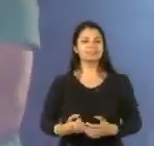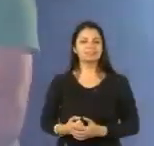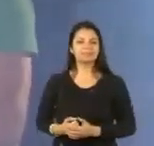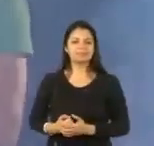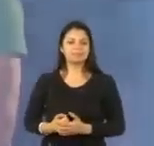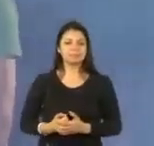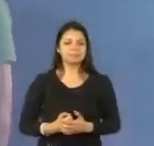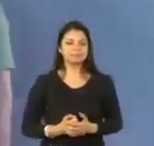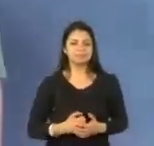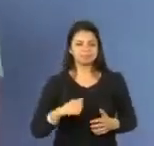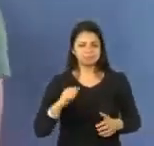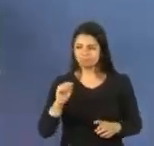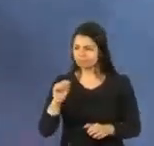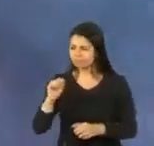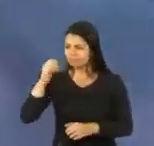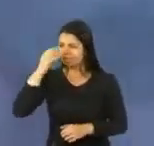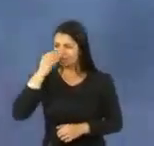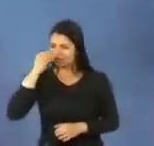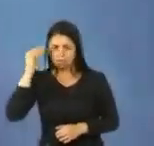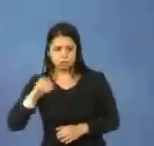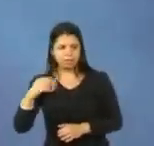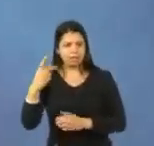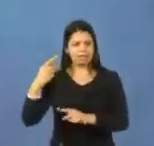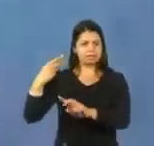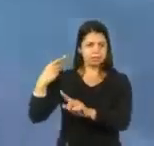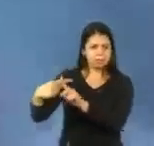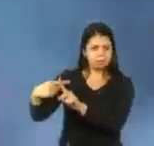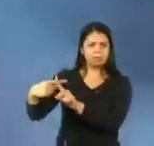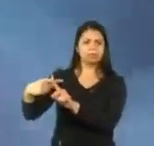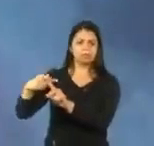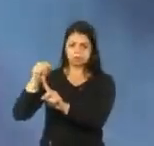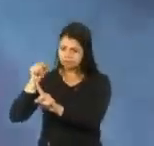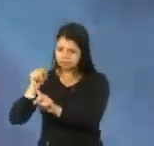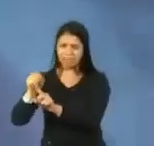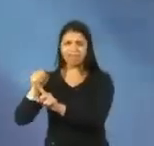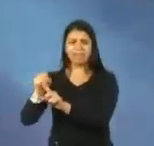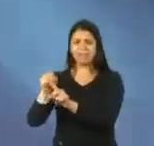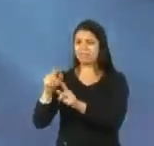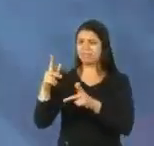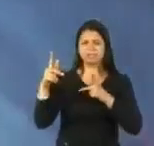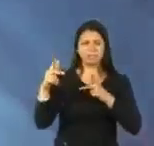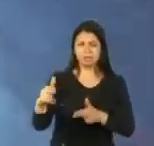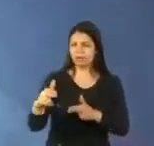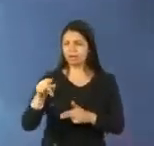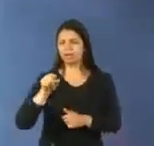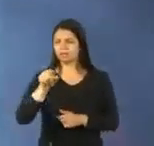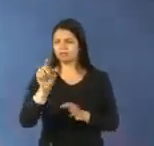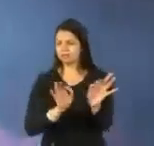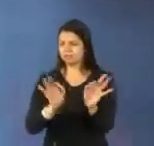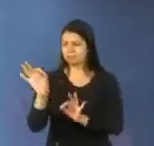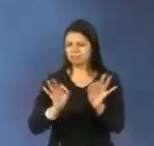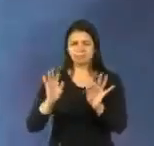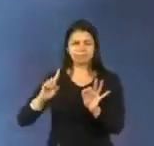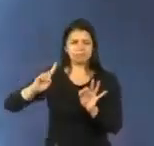Não despreze a sua cruz, ela tem sua medida. Deus